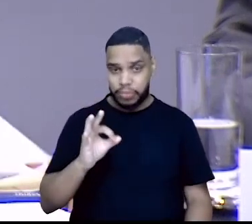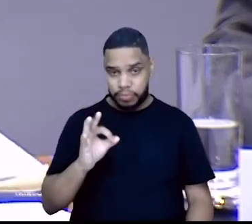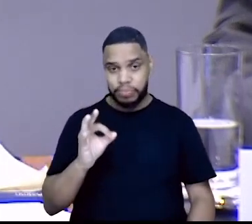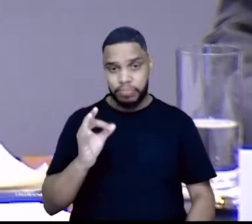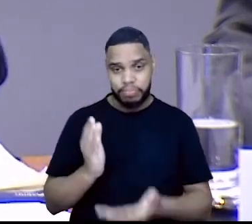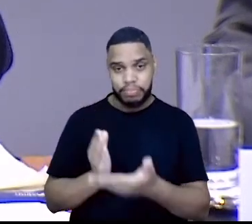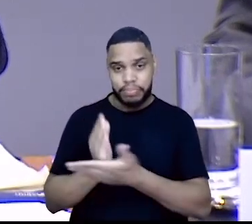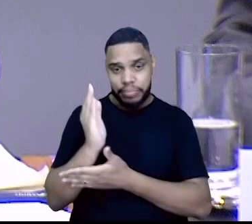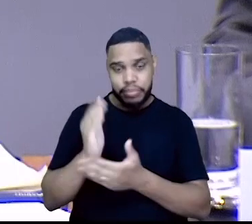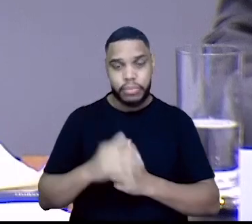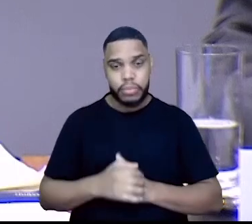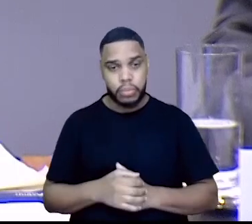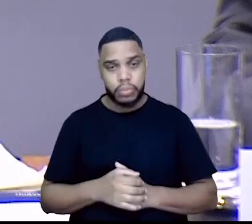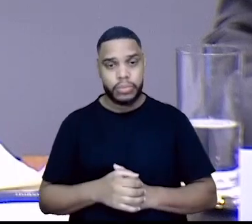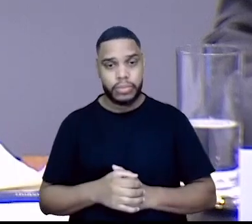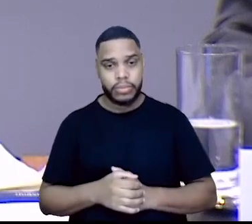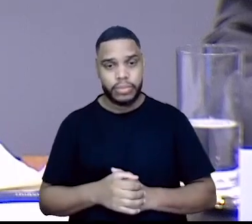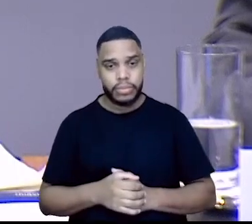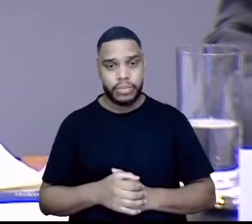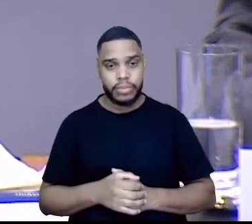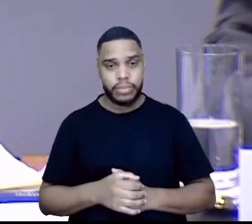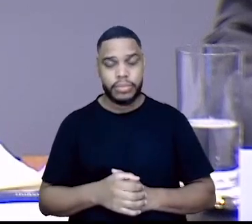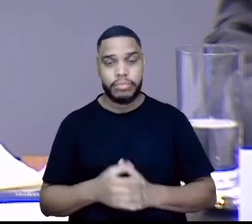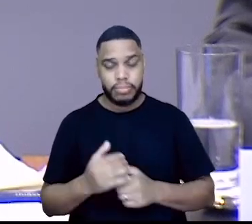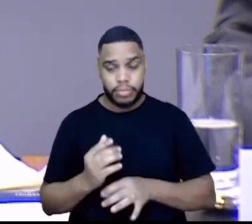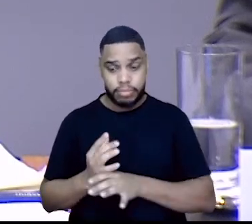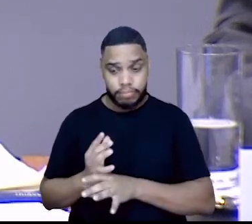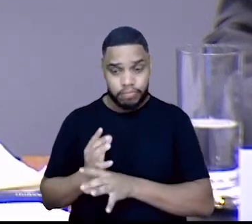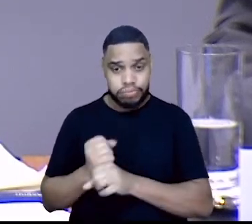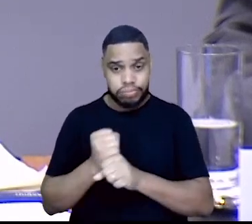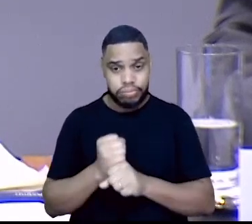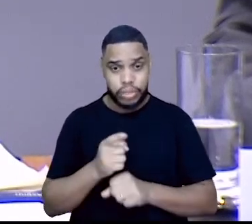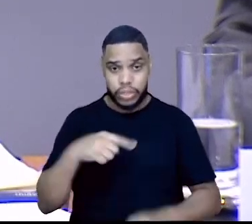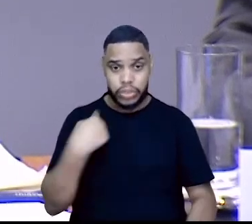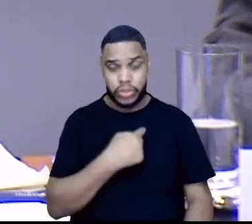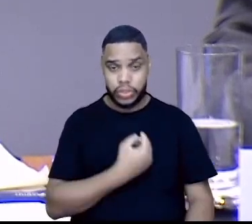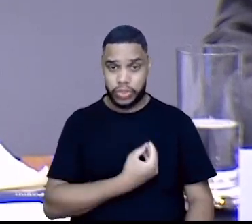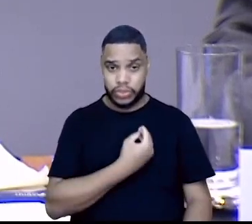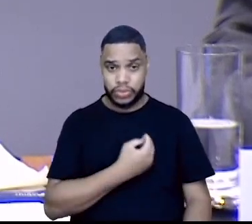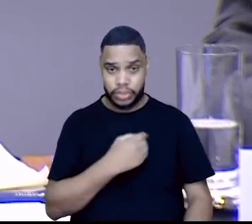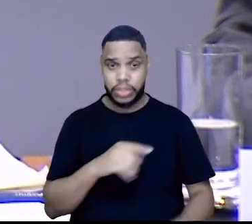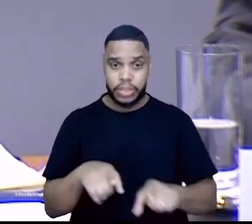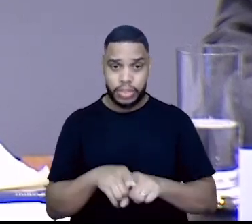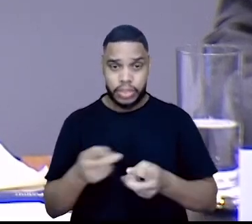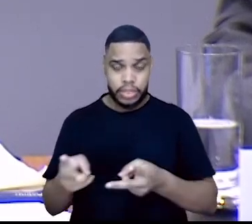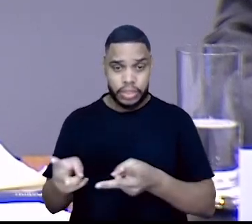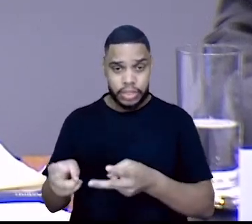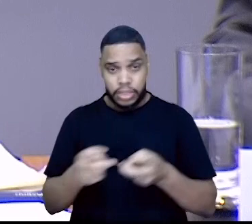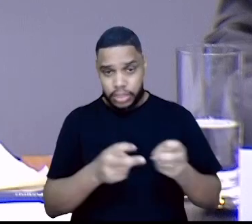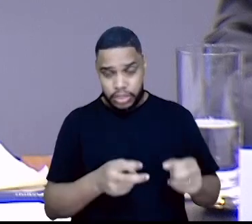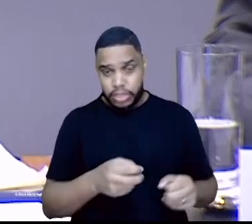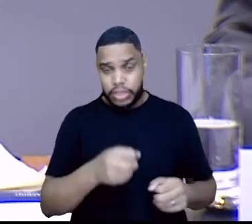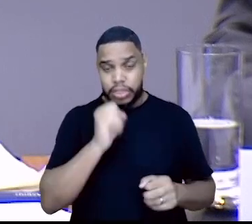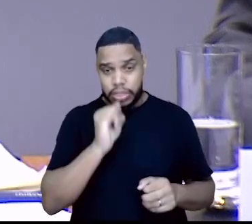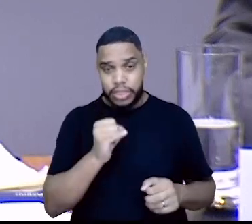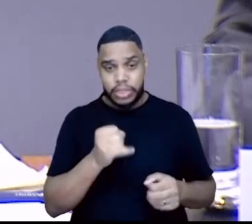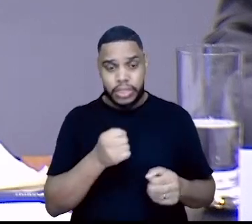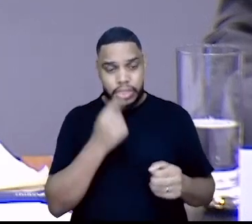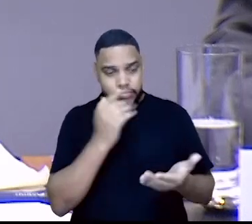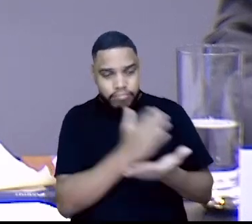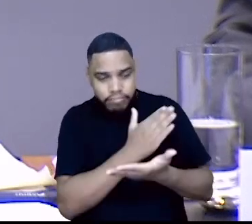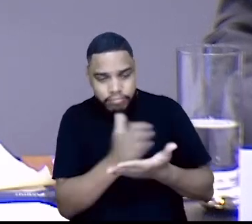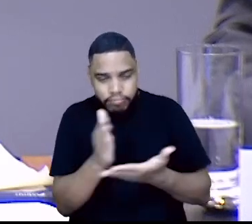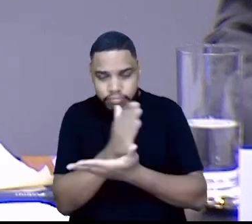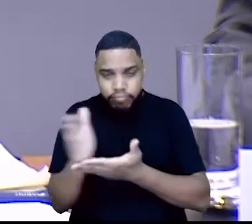admitidos. Portanto, esse é o quadro que nós vivemos e a constatação de que, sem esse tipo de filtro,